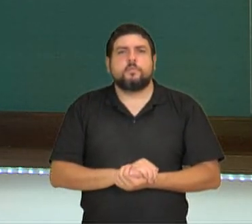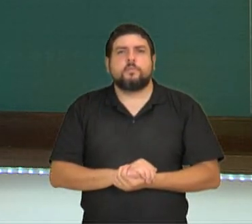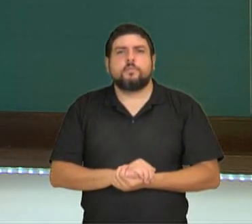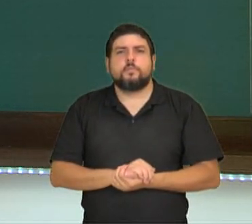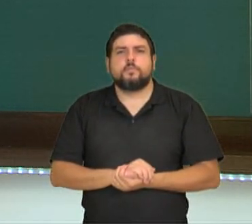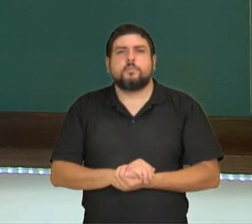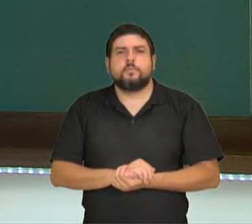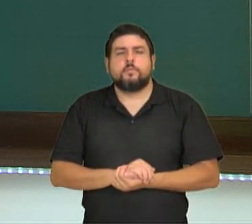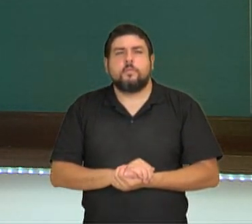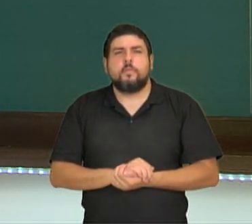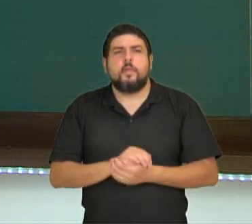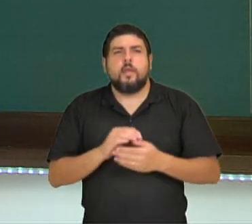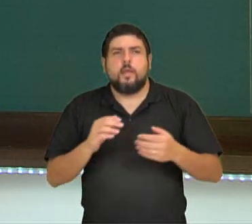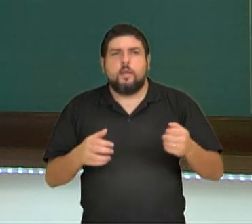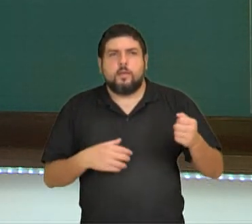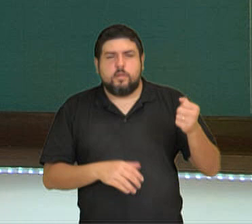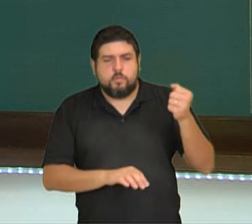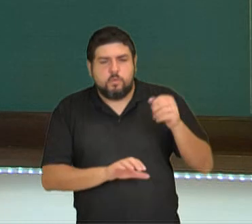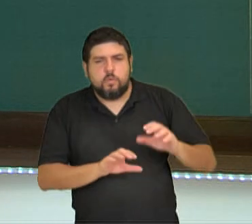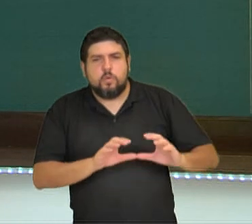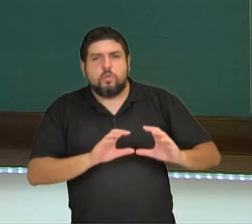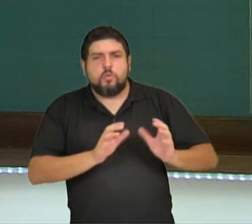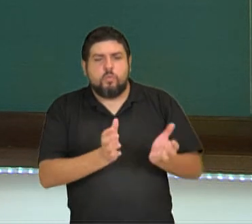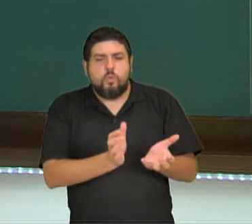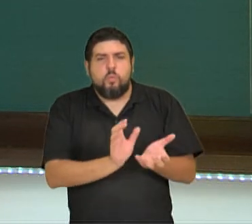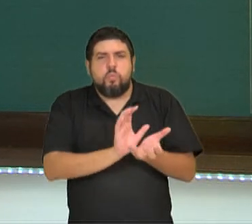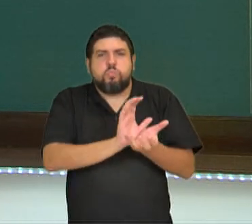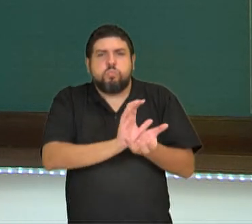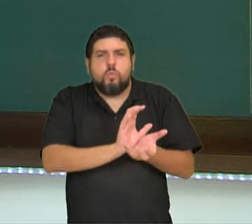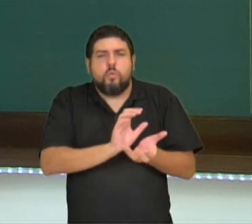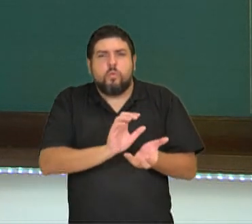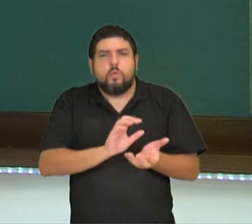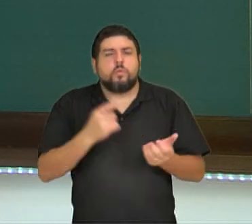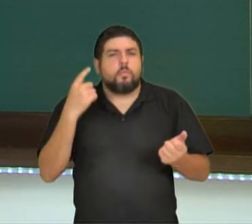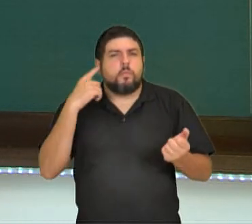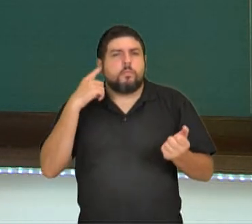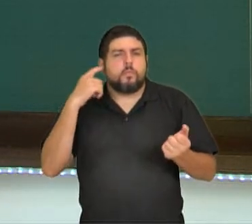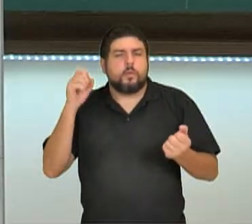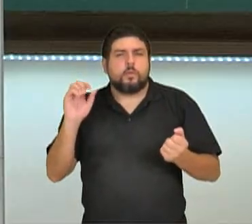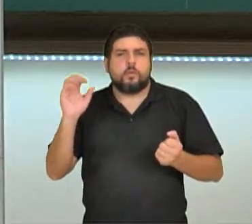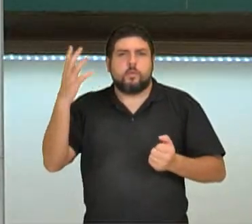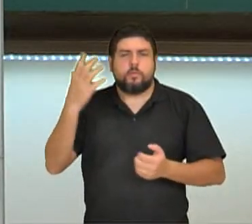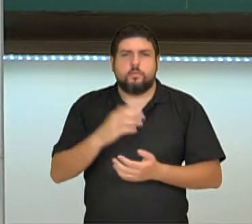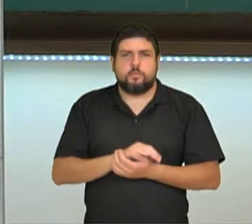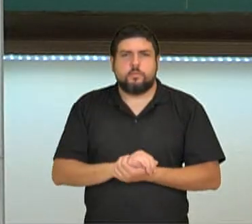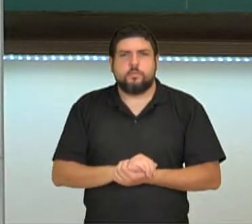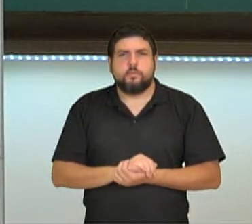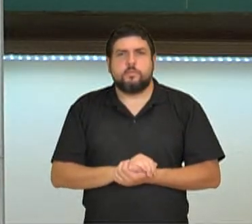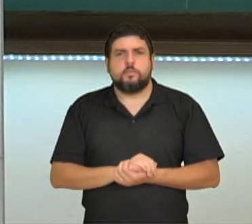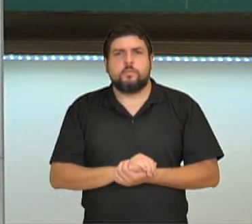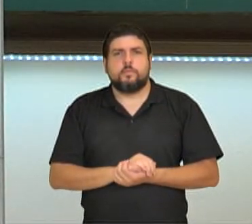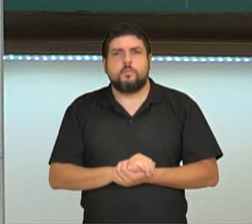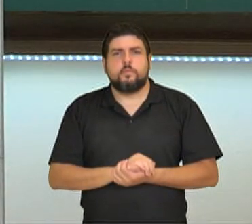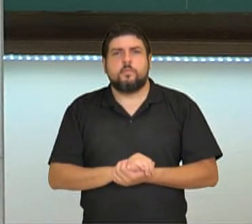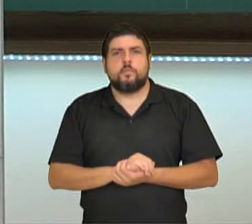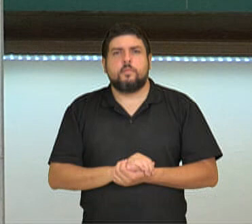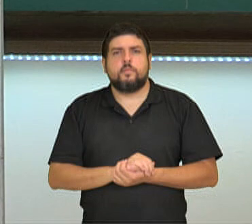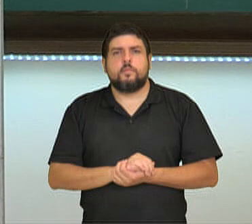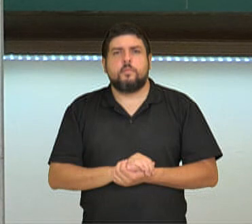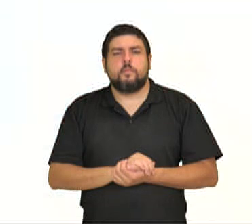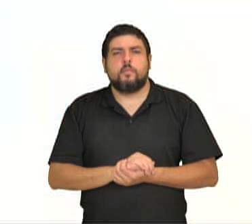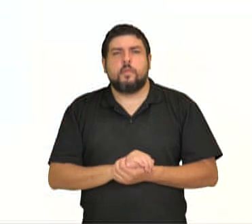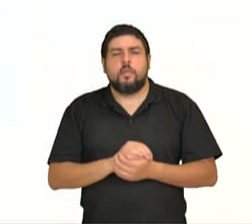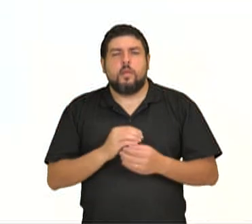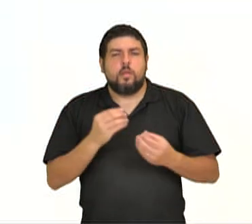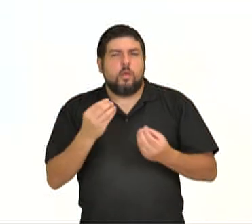a cabaça, como eu falei para vocês, é onde o som acontece. Como que ele é tocado? Uma